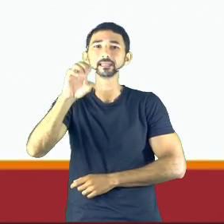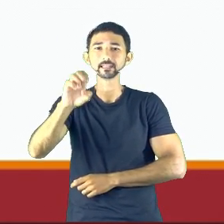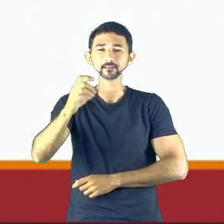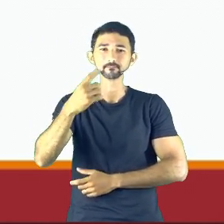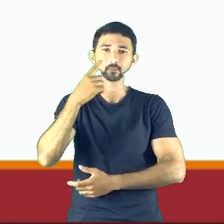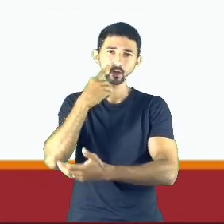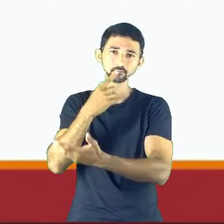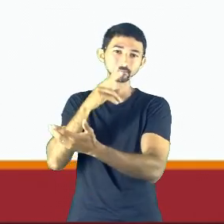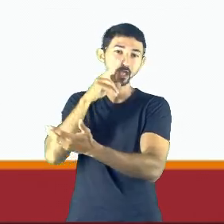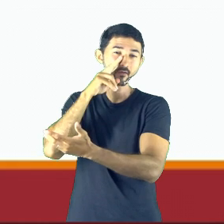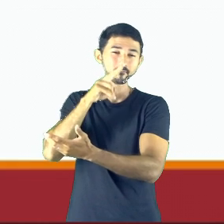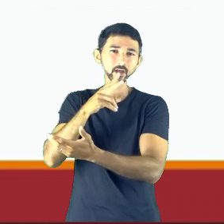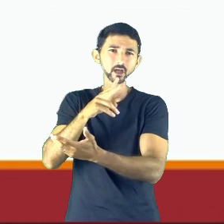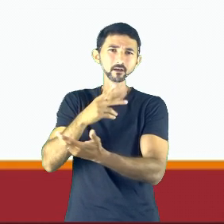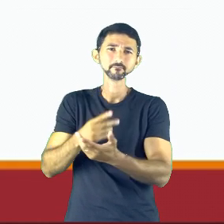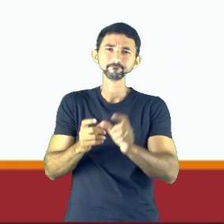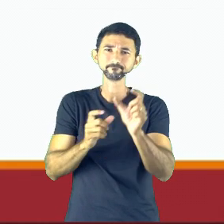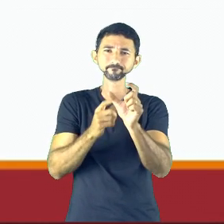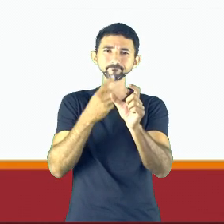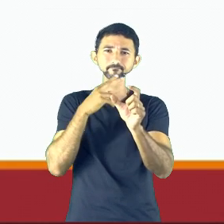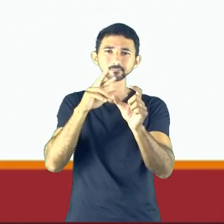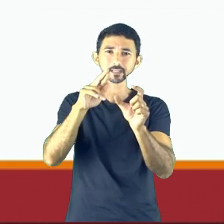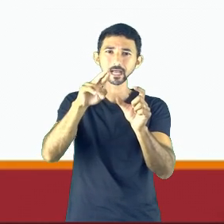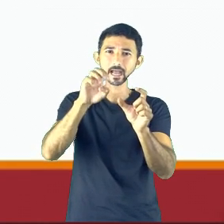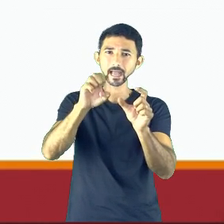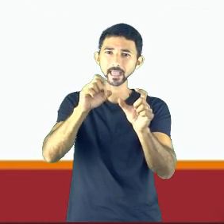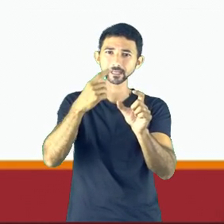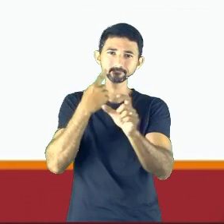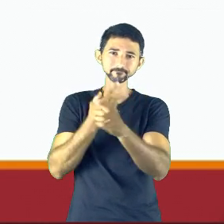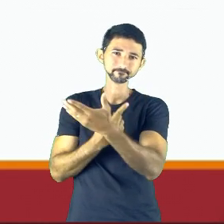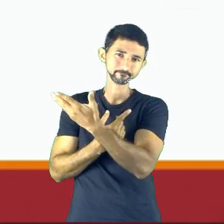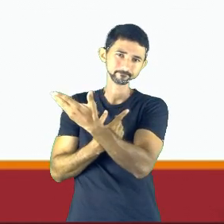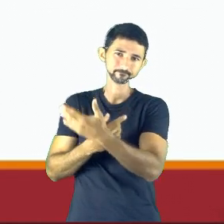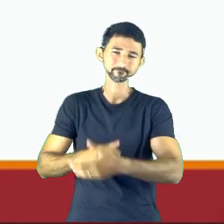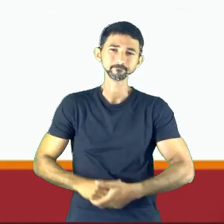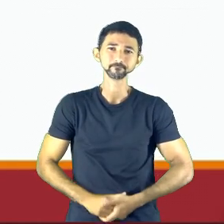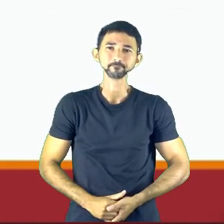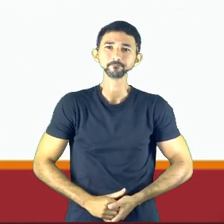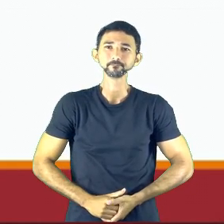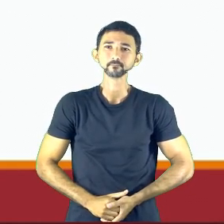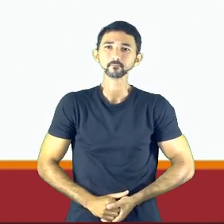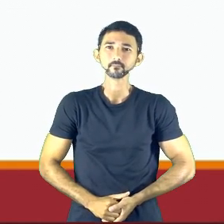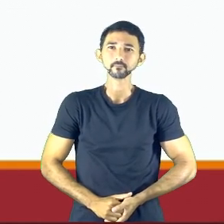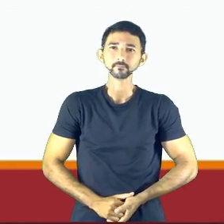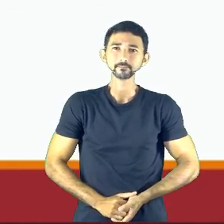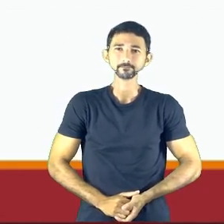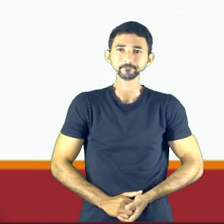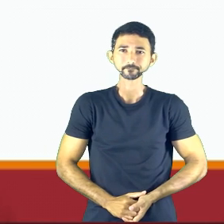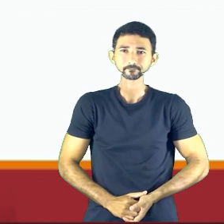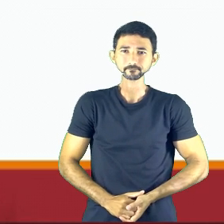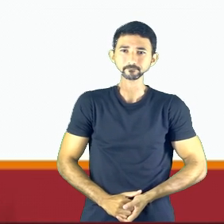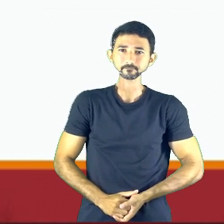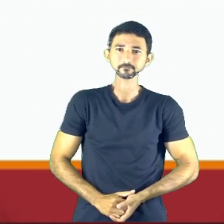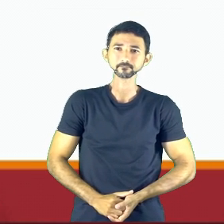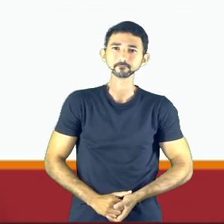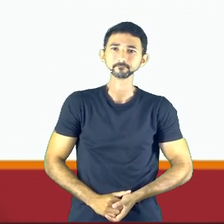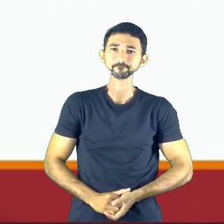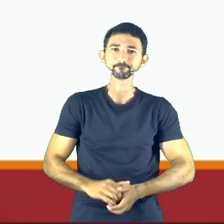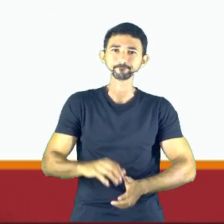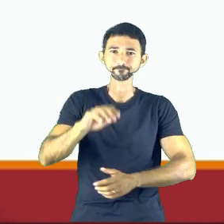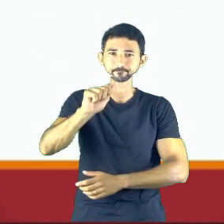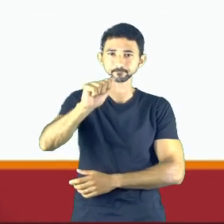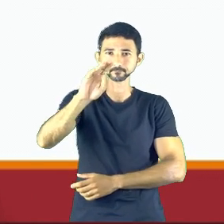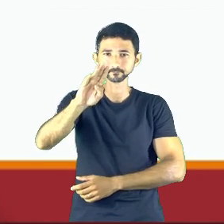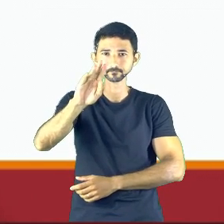parede. É o som mais forte que tem nessa palavra. Então a sílaba tônica está na penúltima sílaba, tá certo? Agora bora aqui